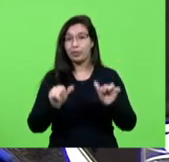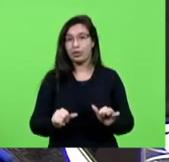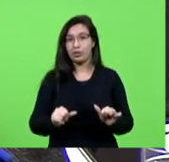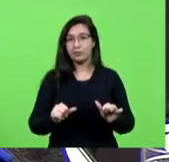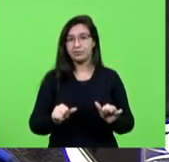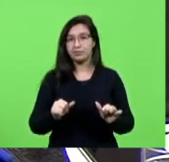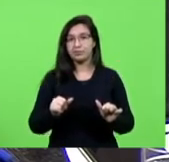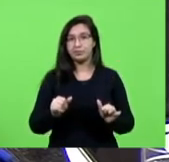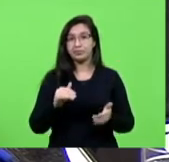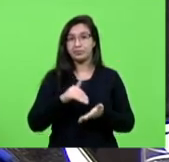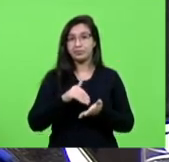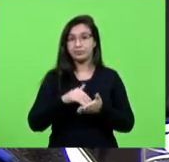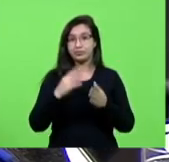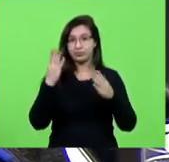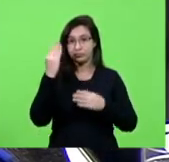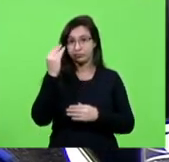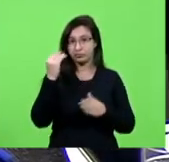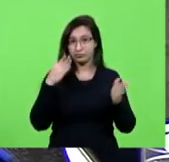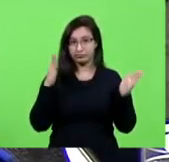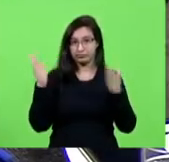imagem.